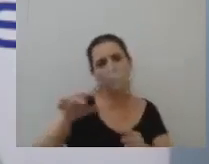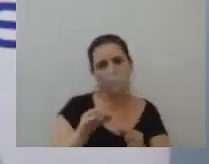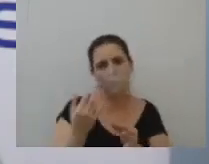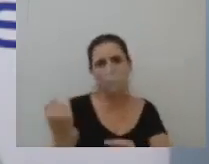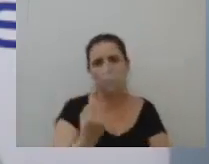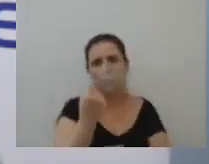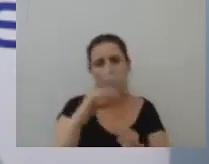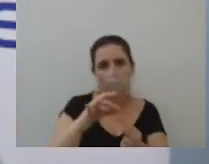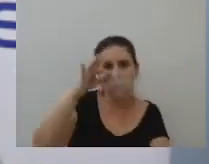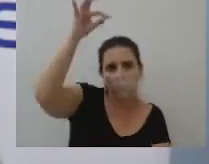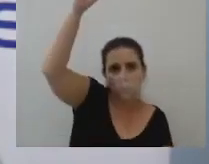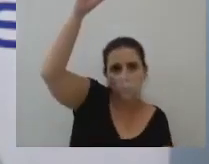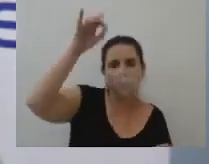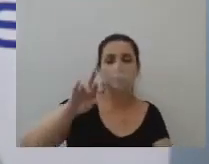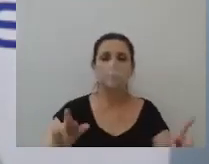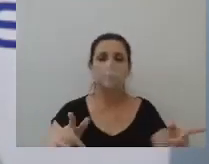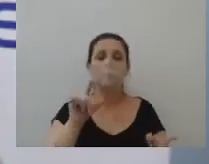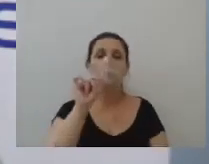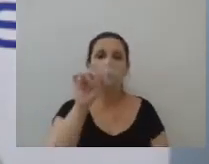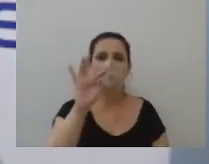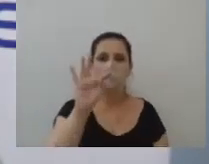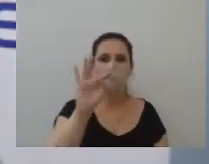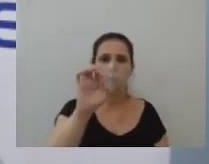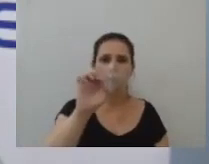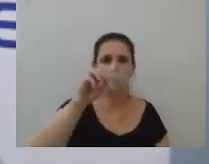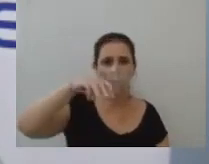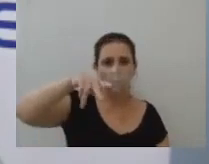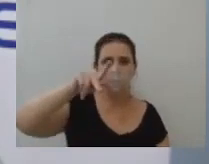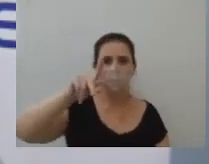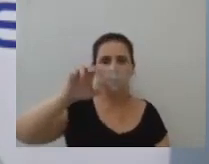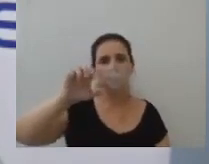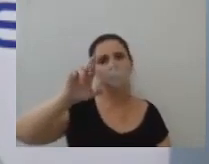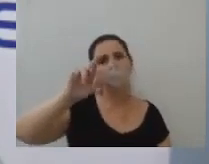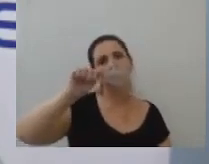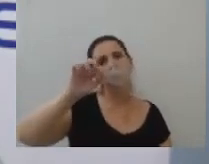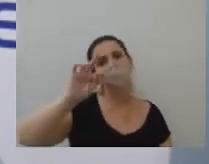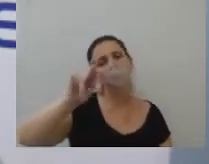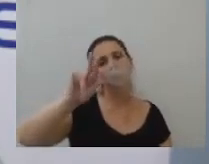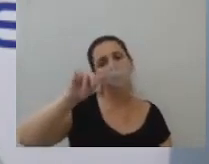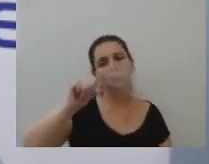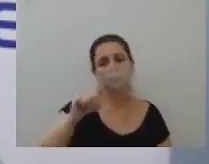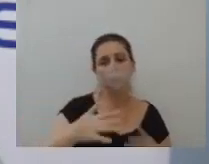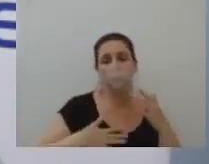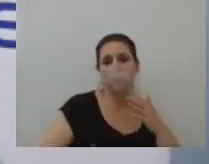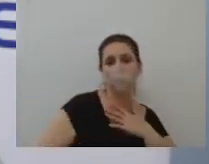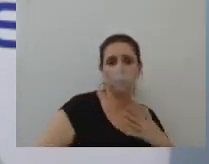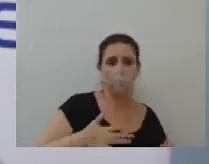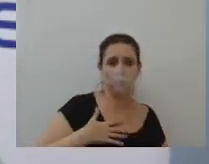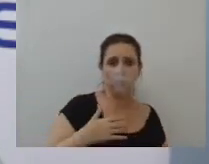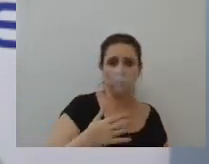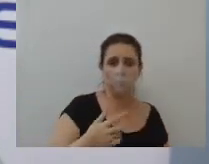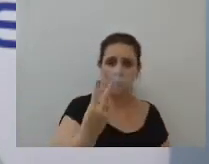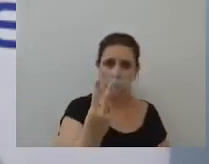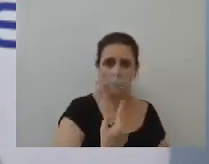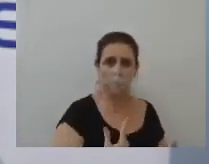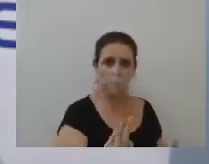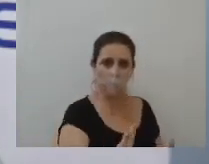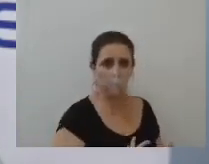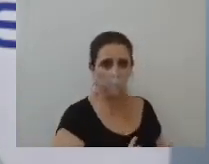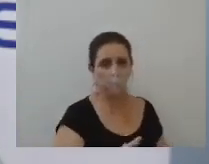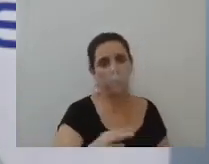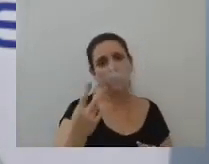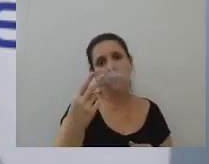de temperatura. Então, sempre que dois corpos ou dois sistemas apresentam temperaturas diferentes,